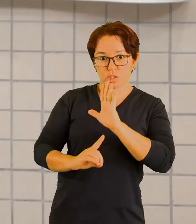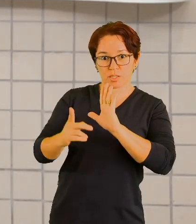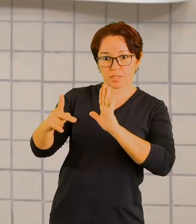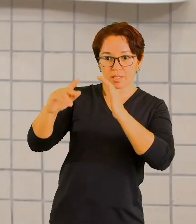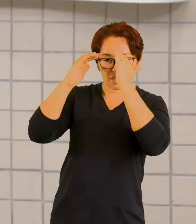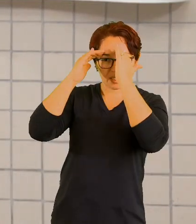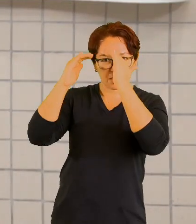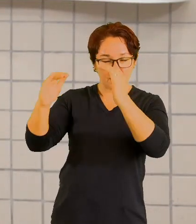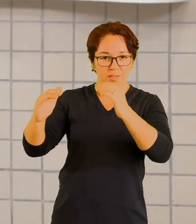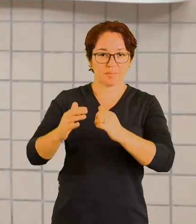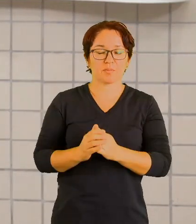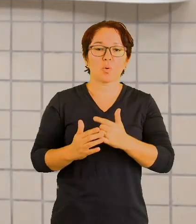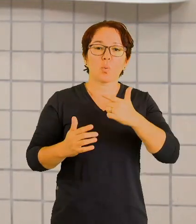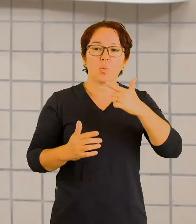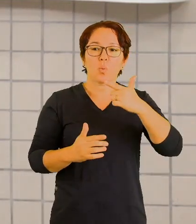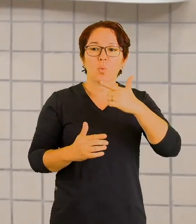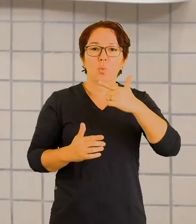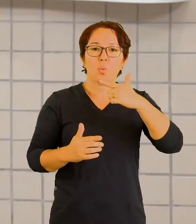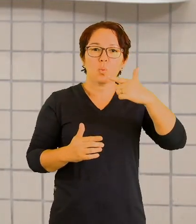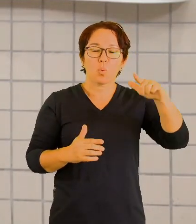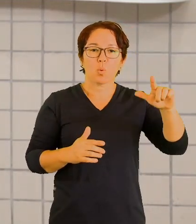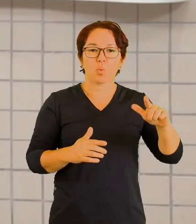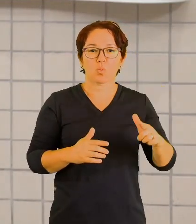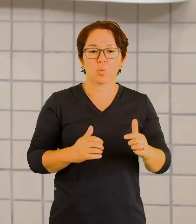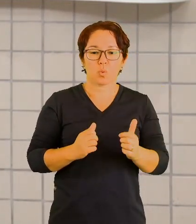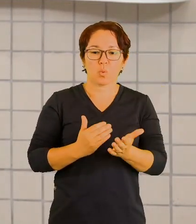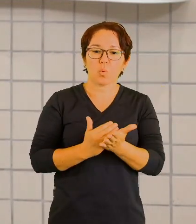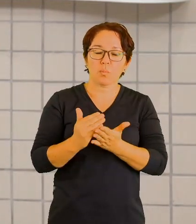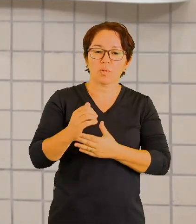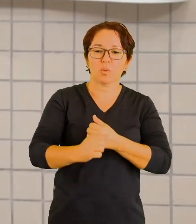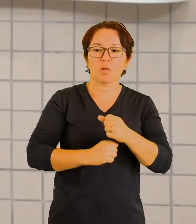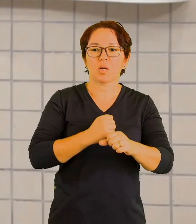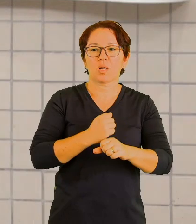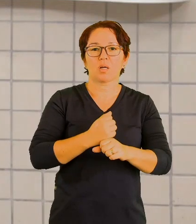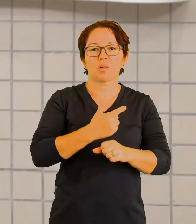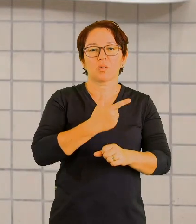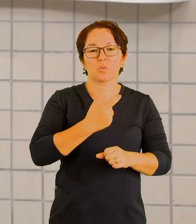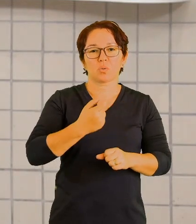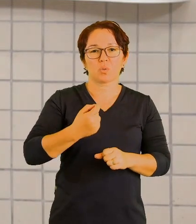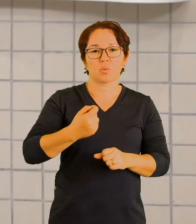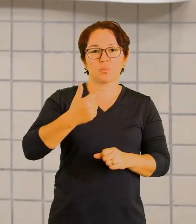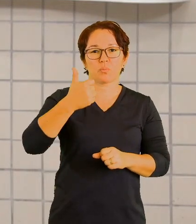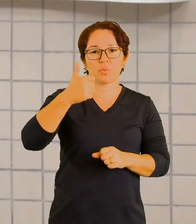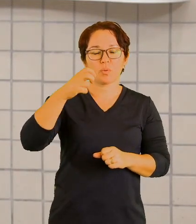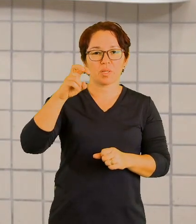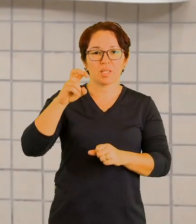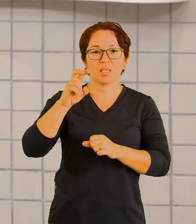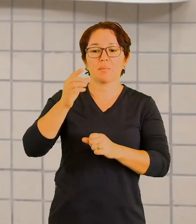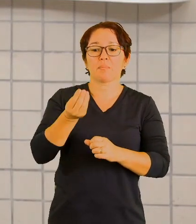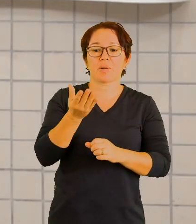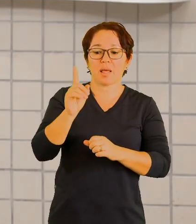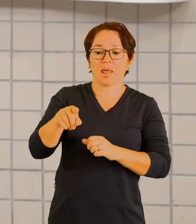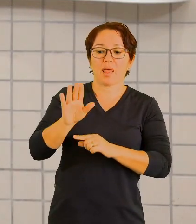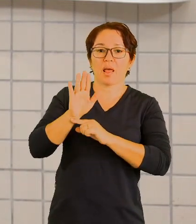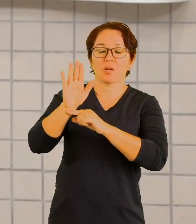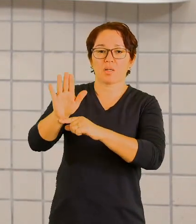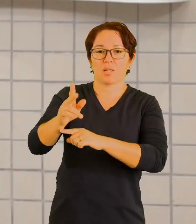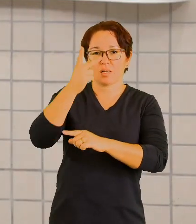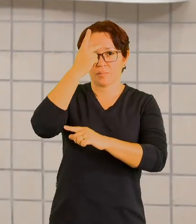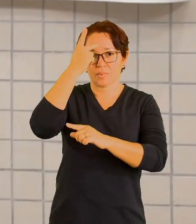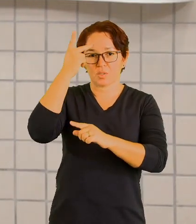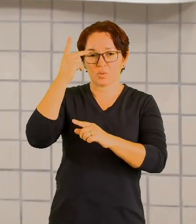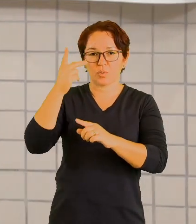julho de 2015, é mais atual. Garante os direitos das pessoas com deficiências. Foi a partir